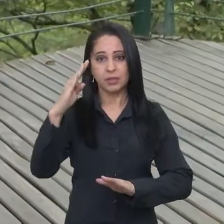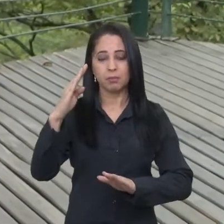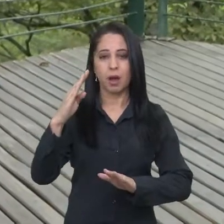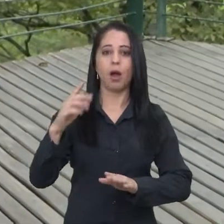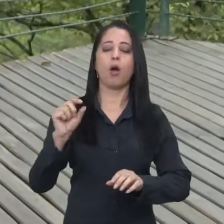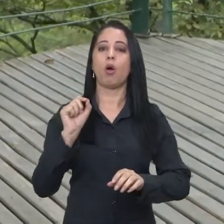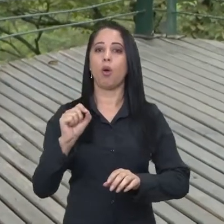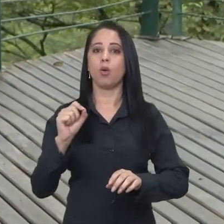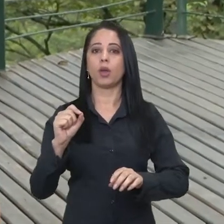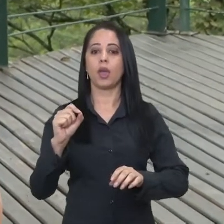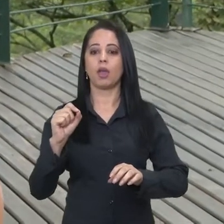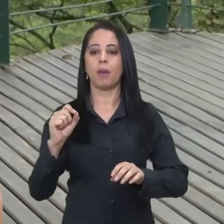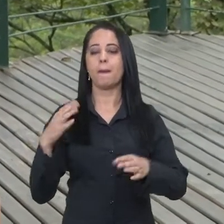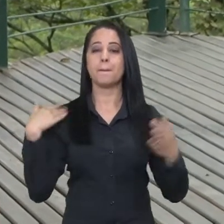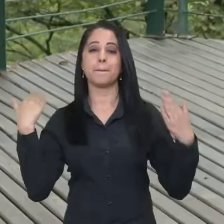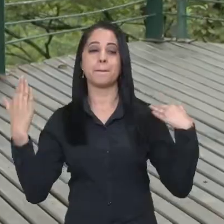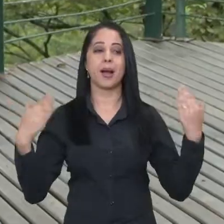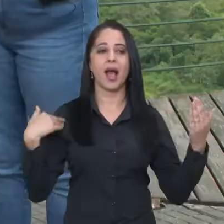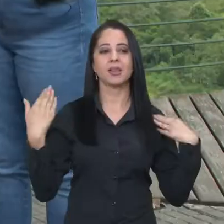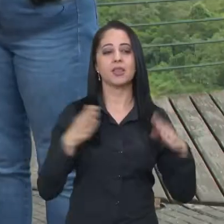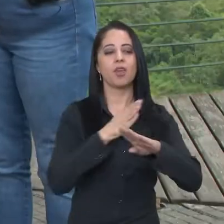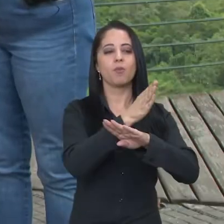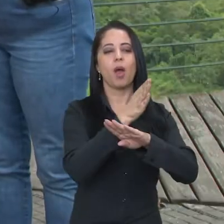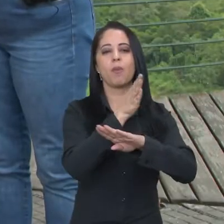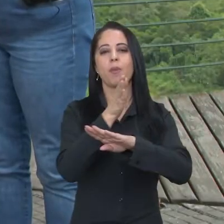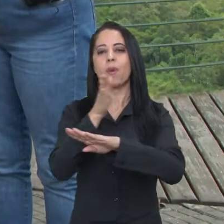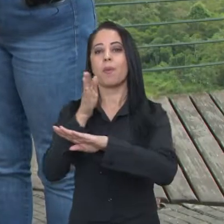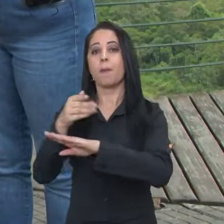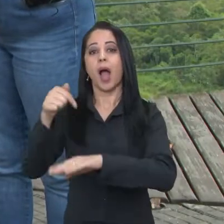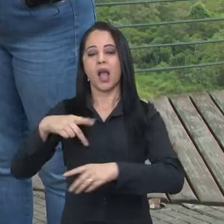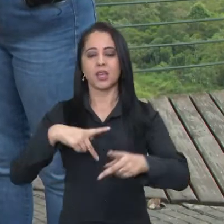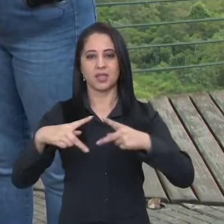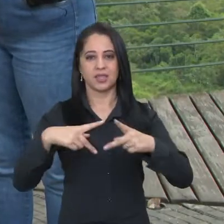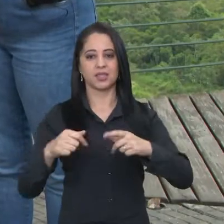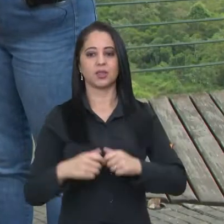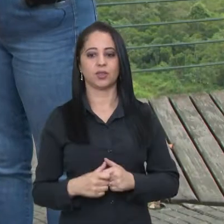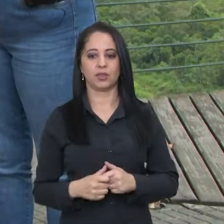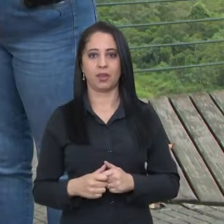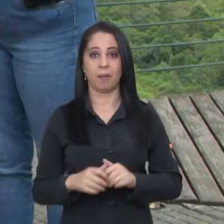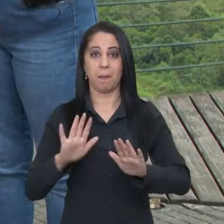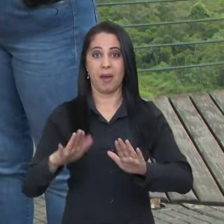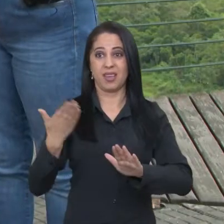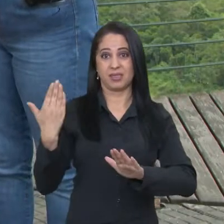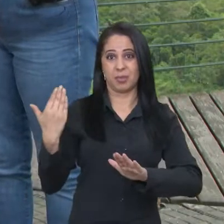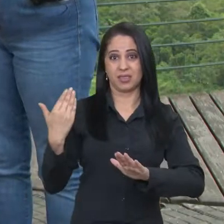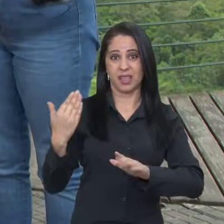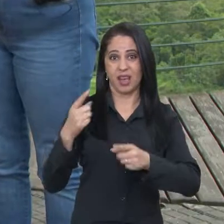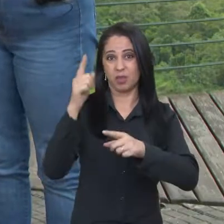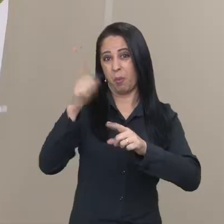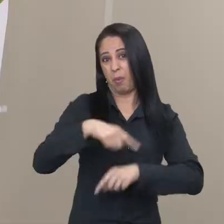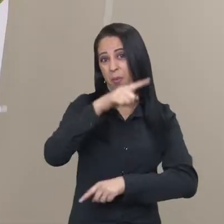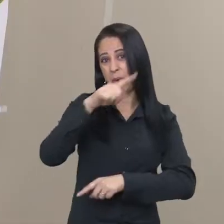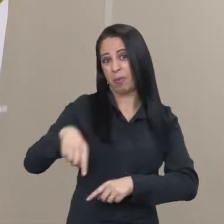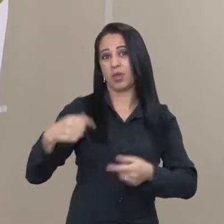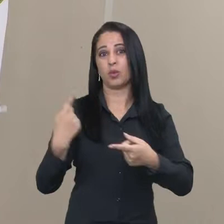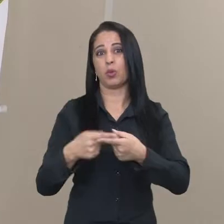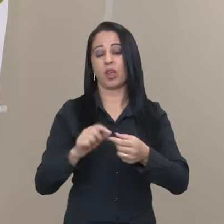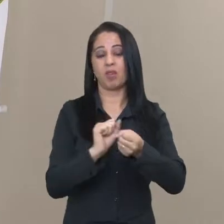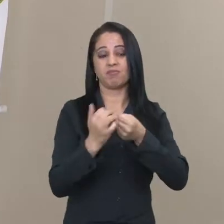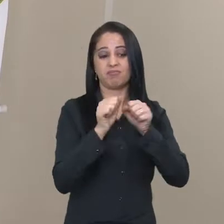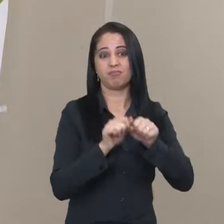como um dos principais atrativos o City Tour, retomado após o fim das restrições impostas pela pandemia. E tem